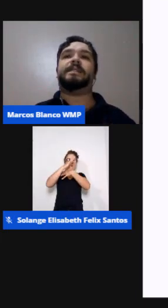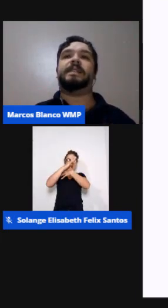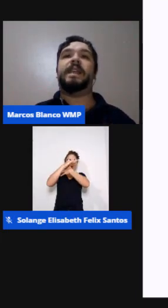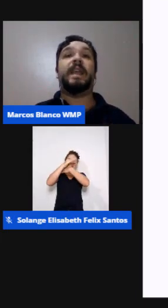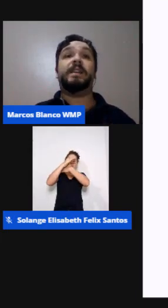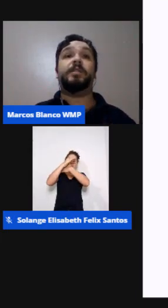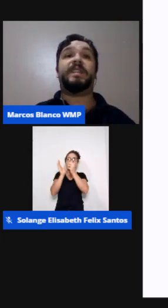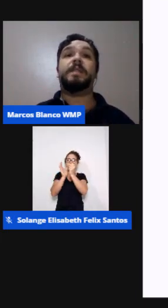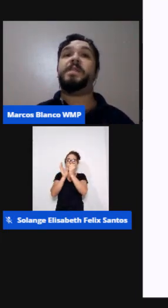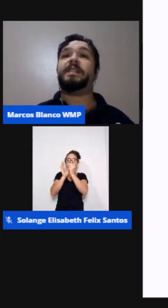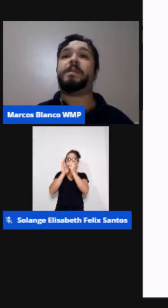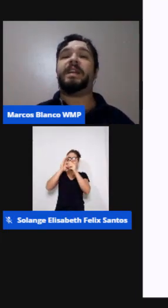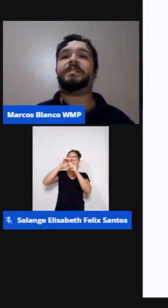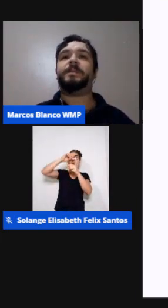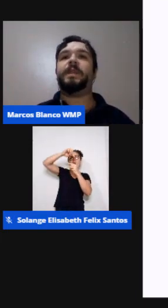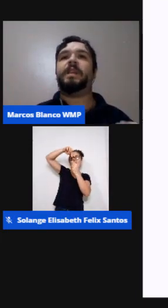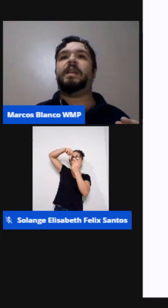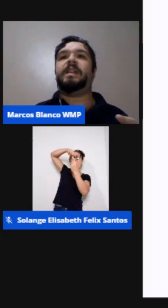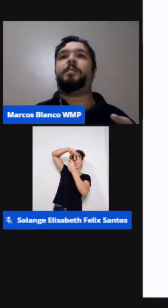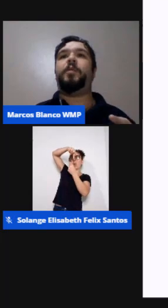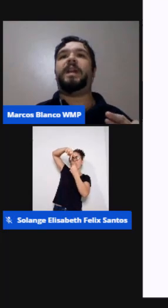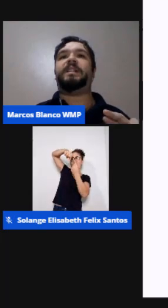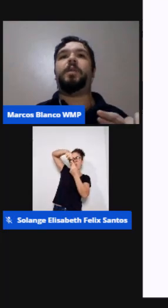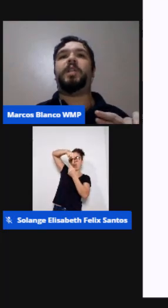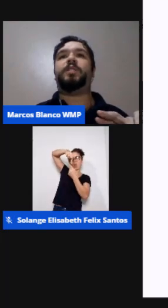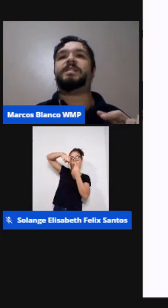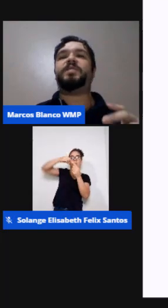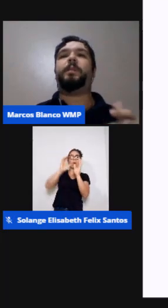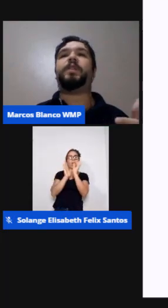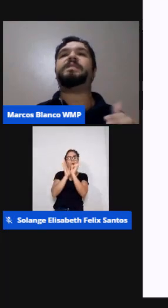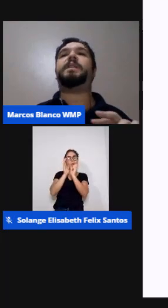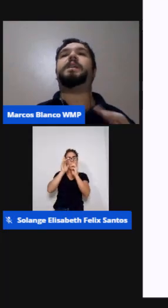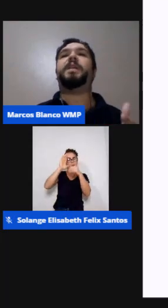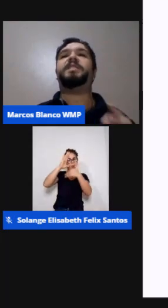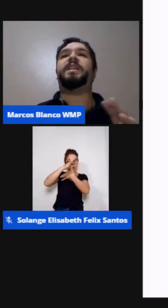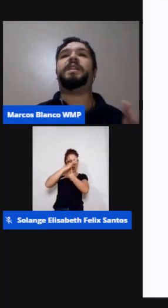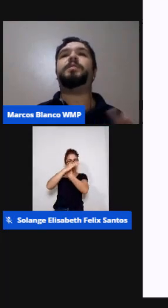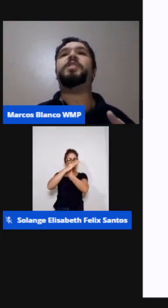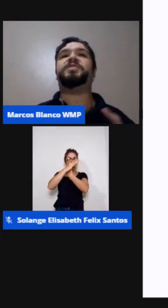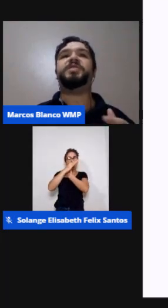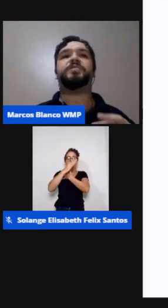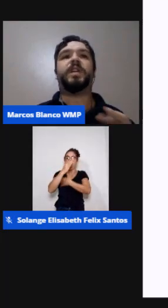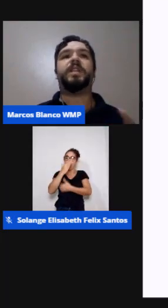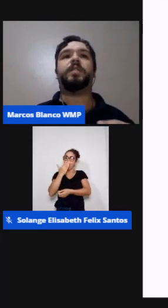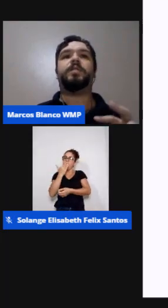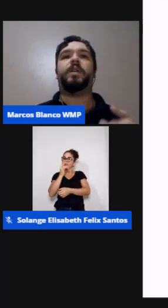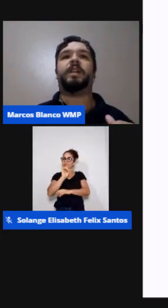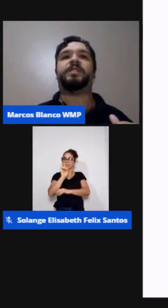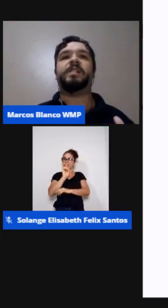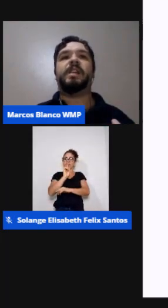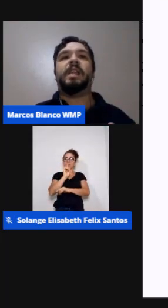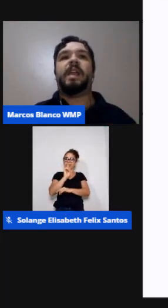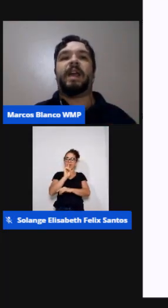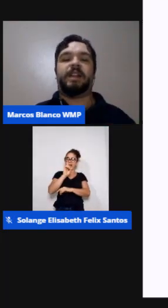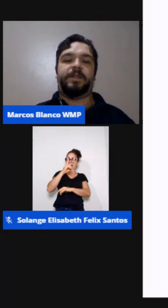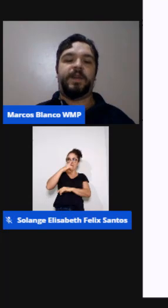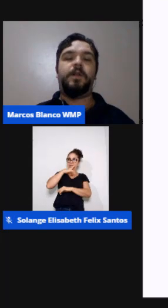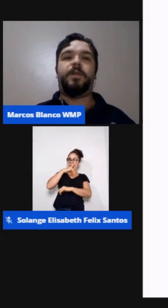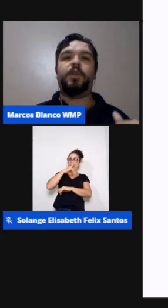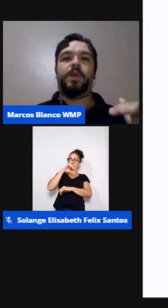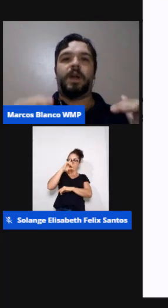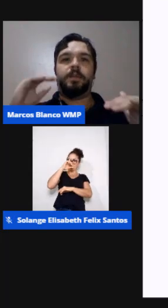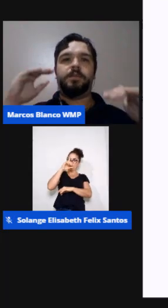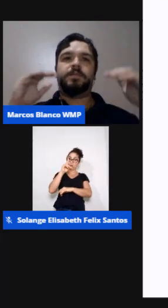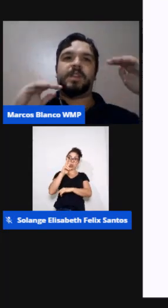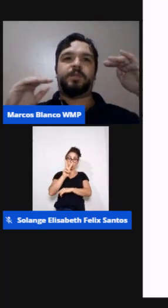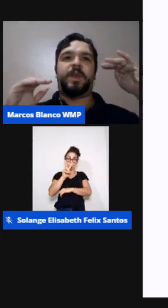nessa fase, ele não se alimenta mais. E a pupa ela tem uma duração de aproximadamente 2 dias, 48 horas. Elas